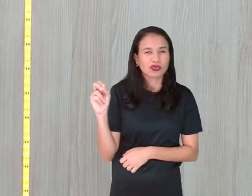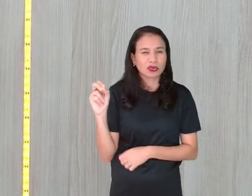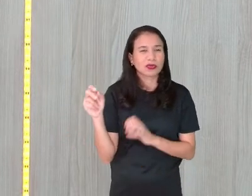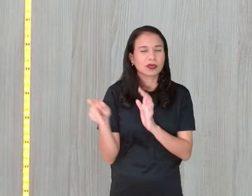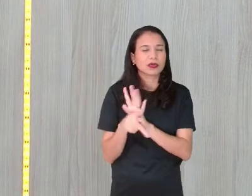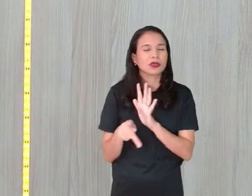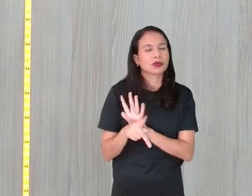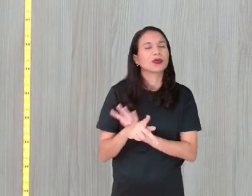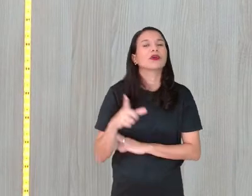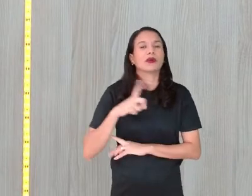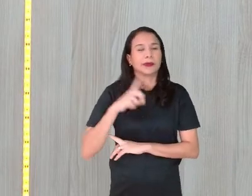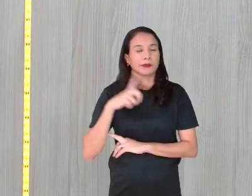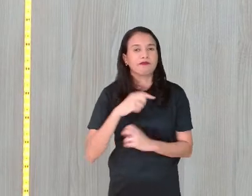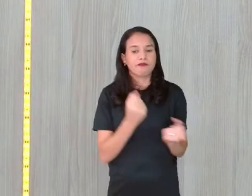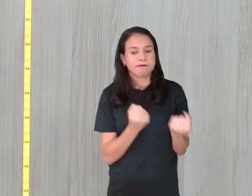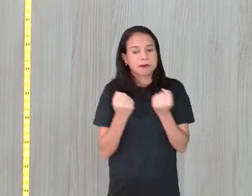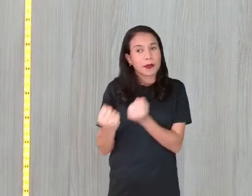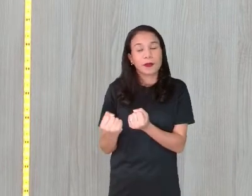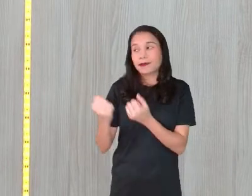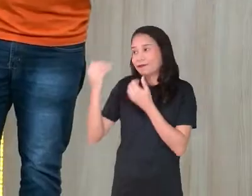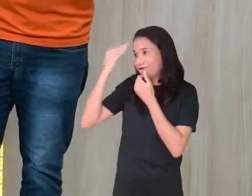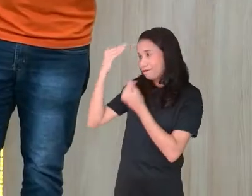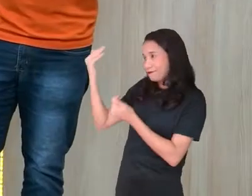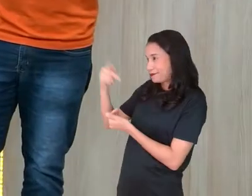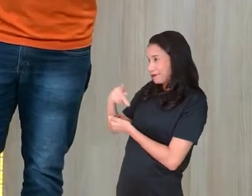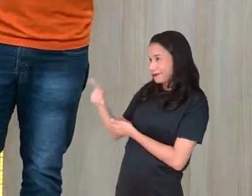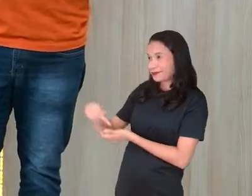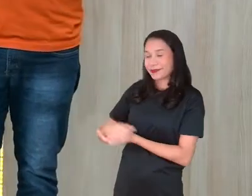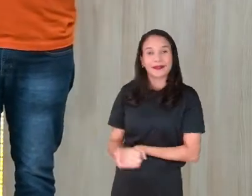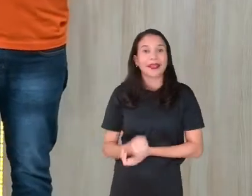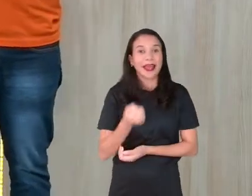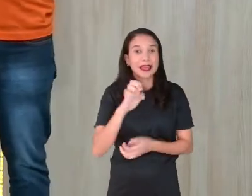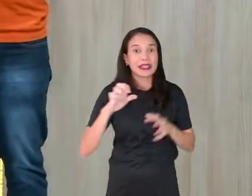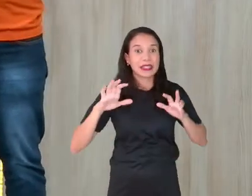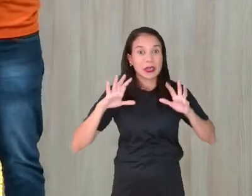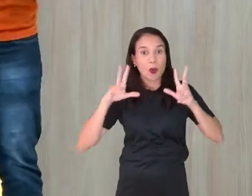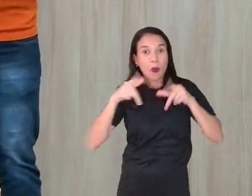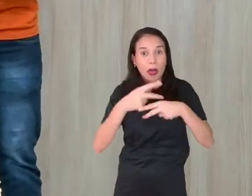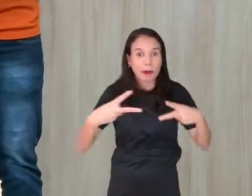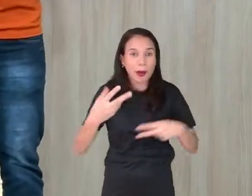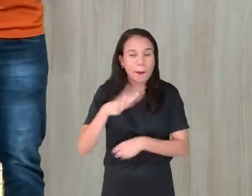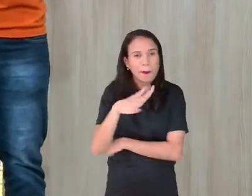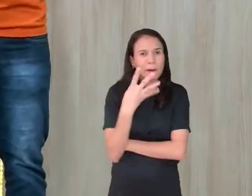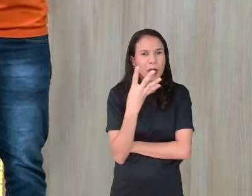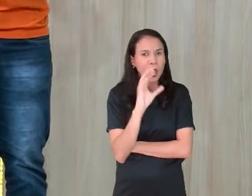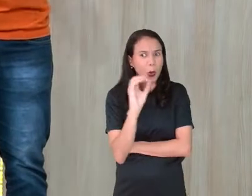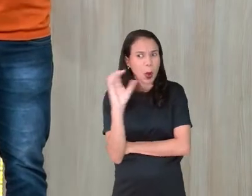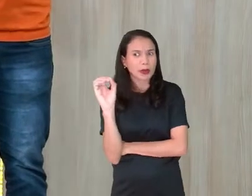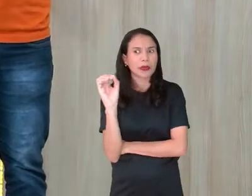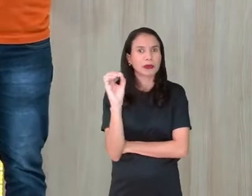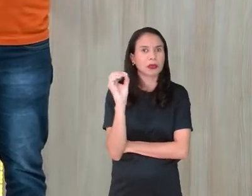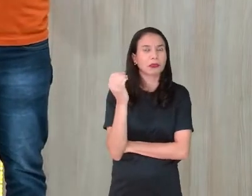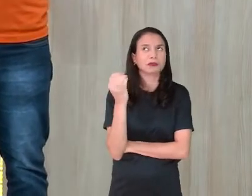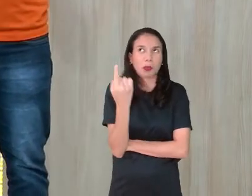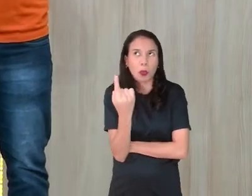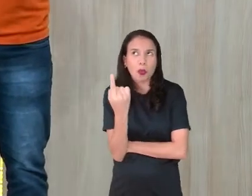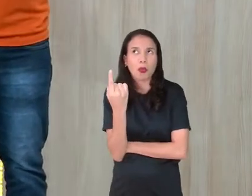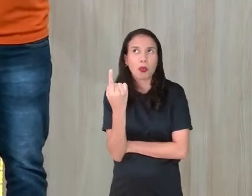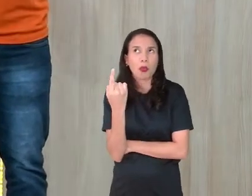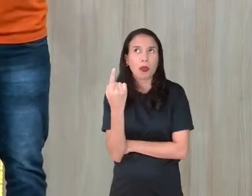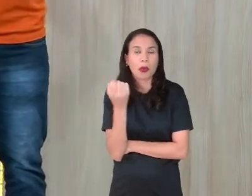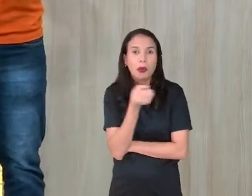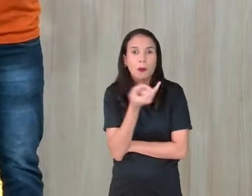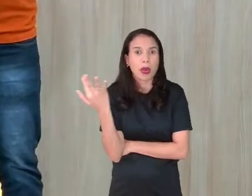400 quilos. Massa. Então, valeu, Jorge. Então, se o animal ele pesa na base de 400, imagine